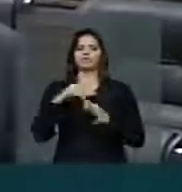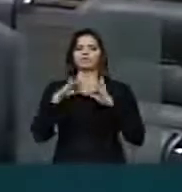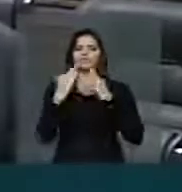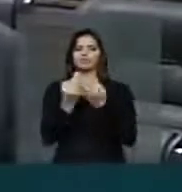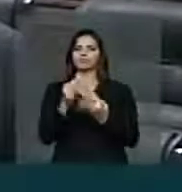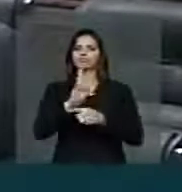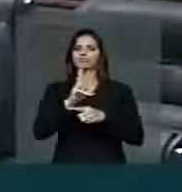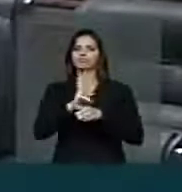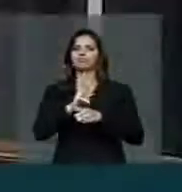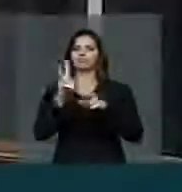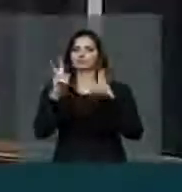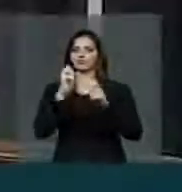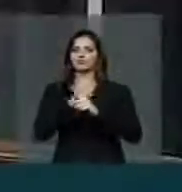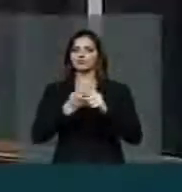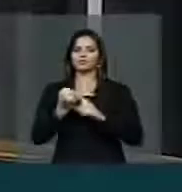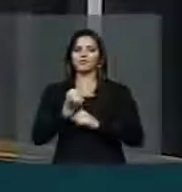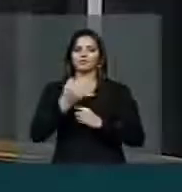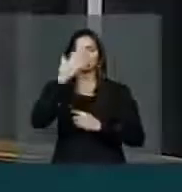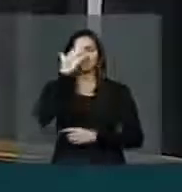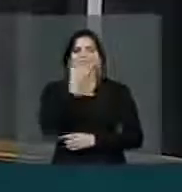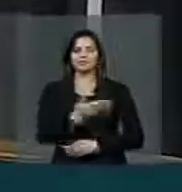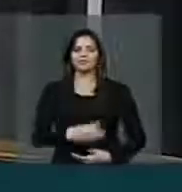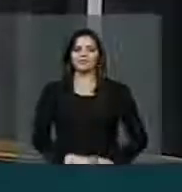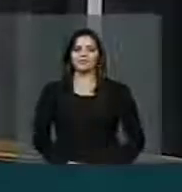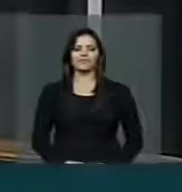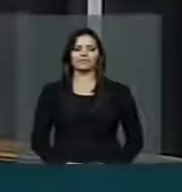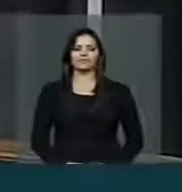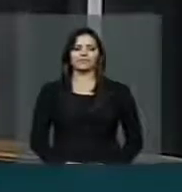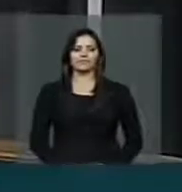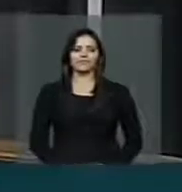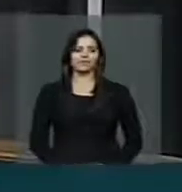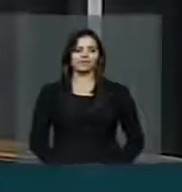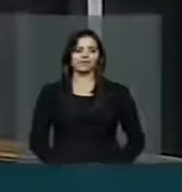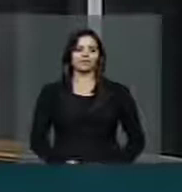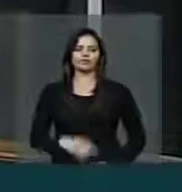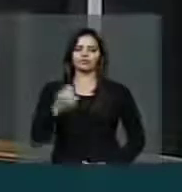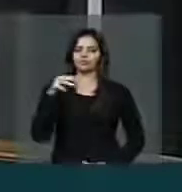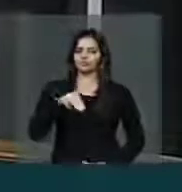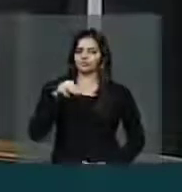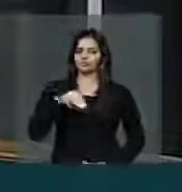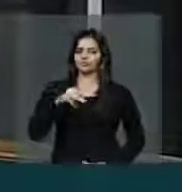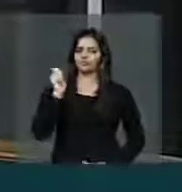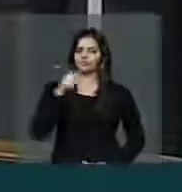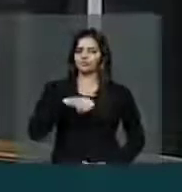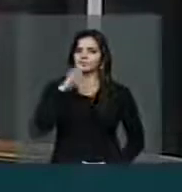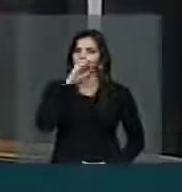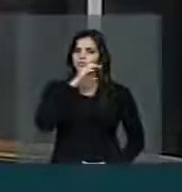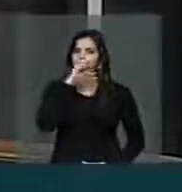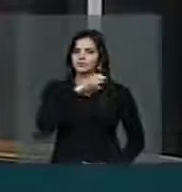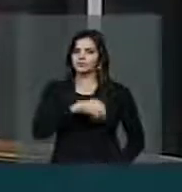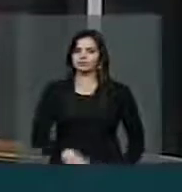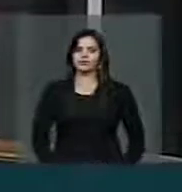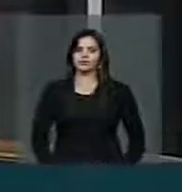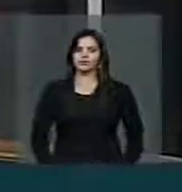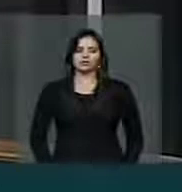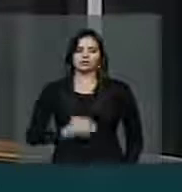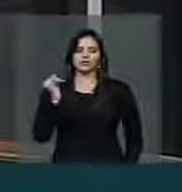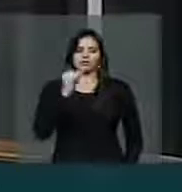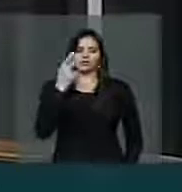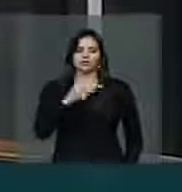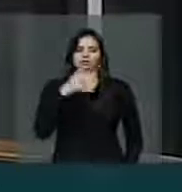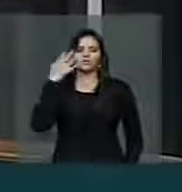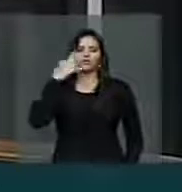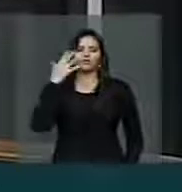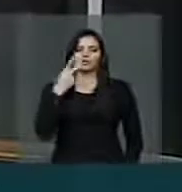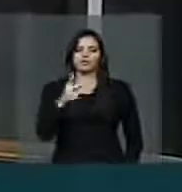deputado Keiko. Obrigado, deputado Arnaldo Pereira de Sá. Pois não. Rapidamente, deputado, até pela importância do vosso